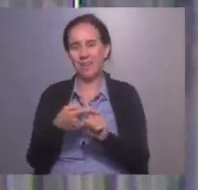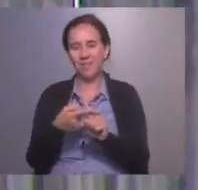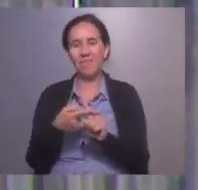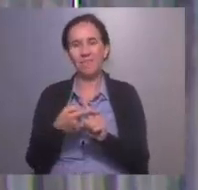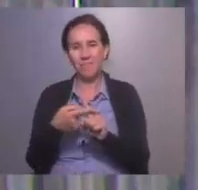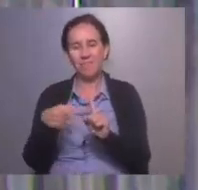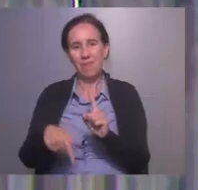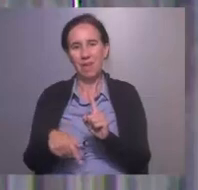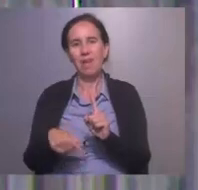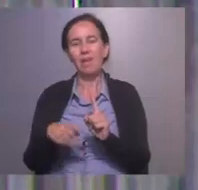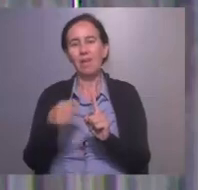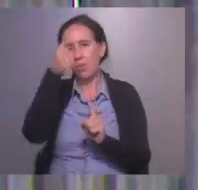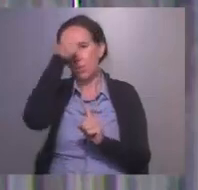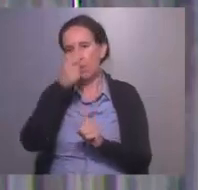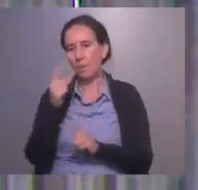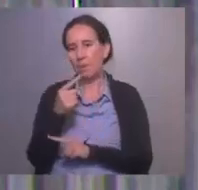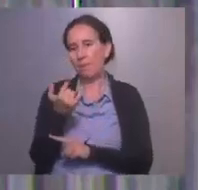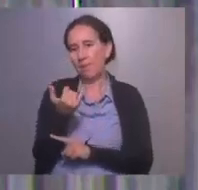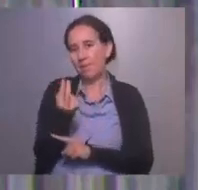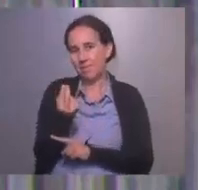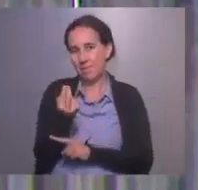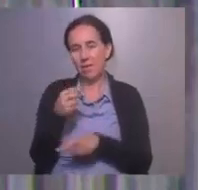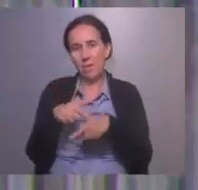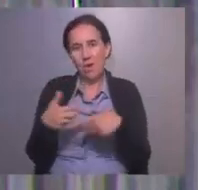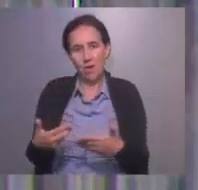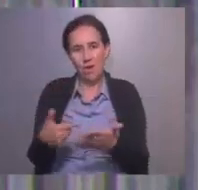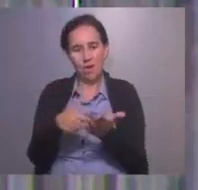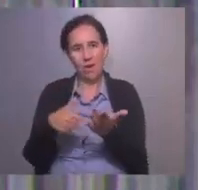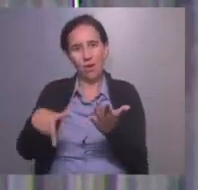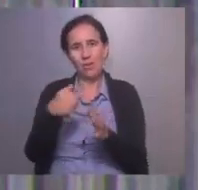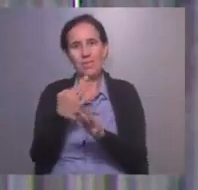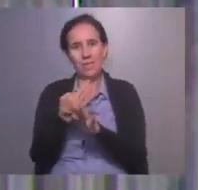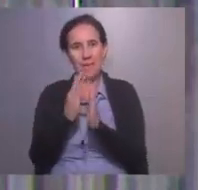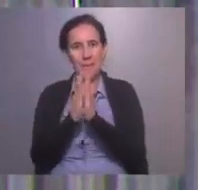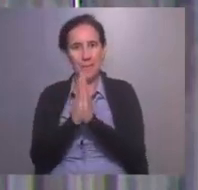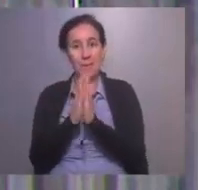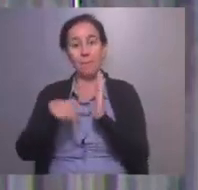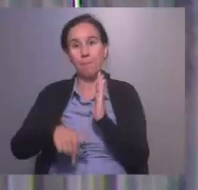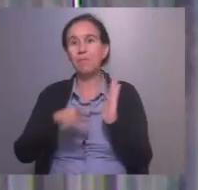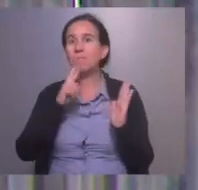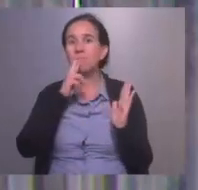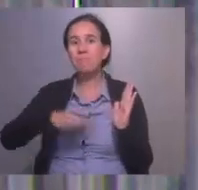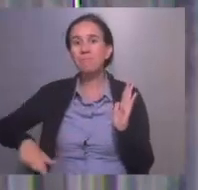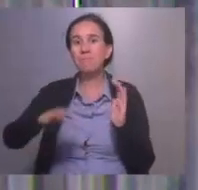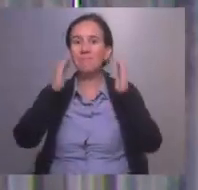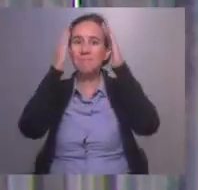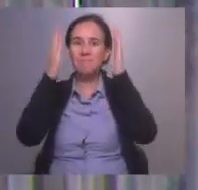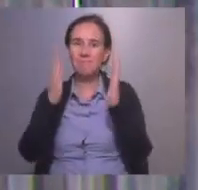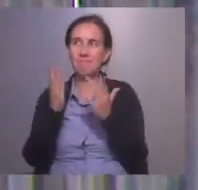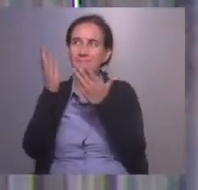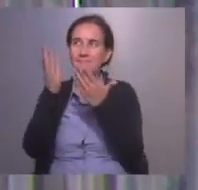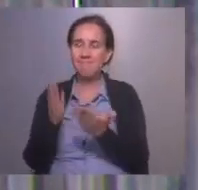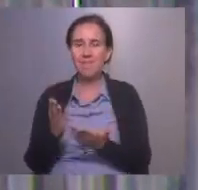a liturgia do 23º domingo do tempo comum, neste seu santuário, a nossa